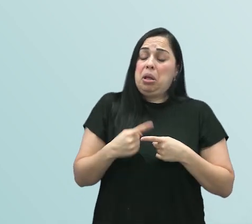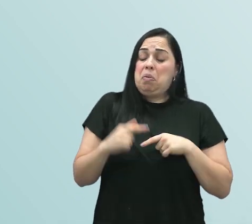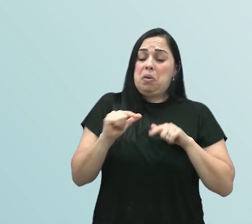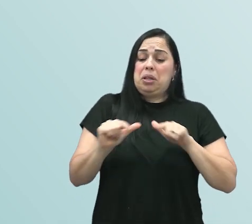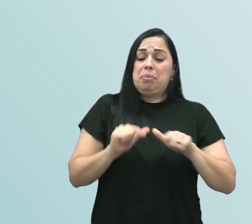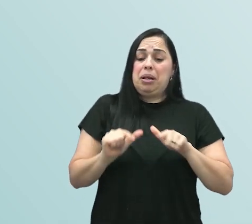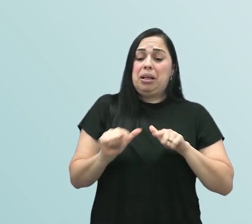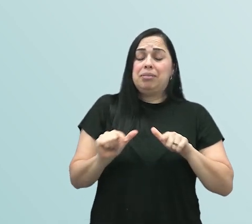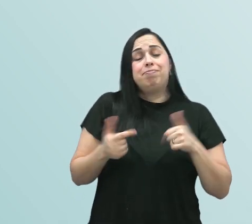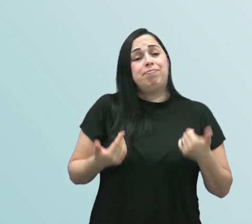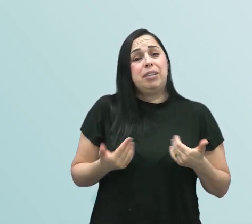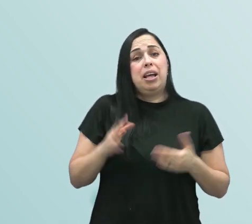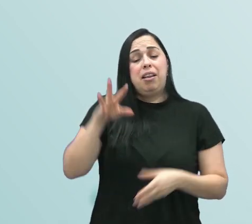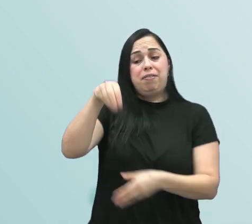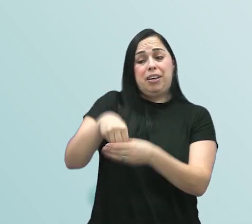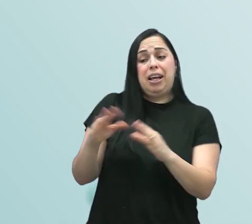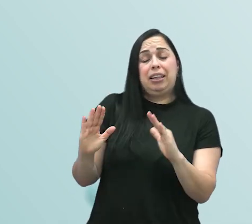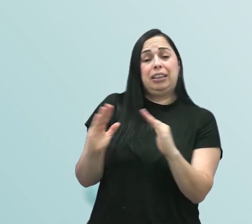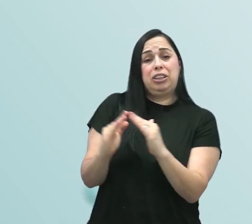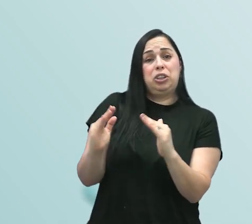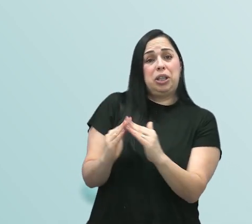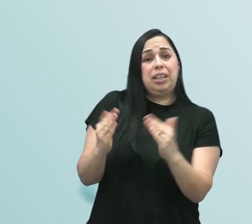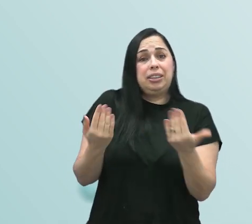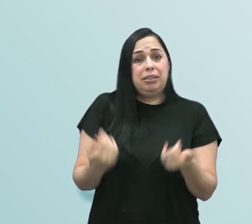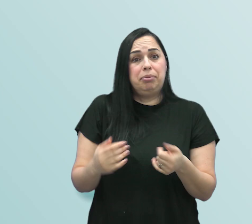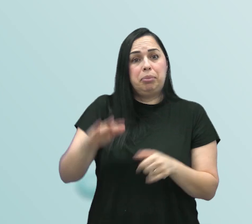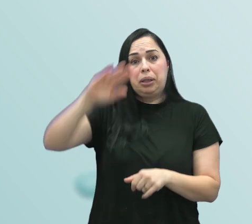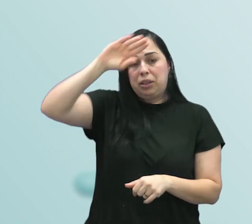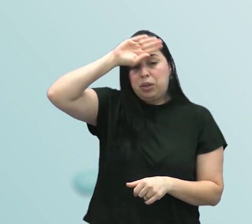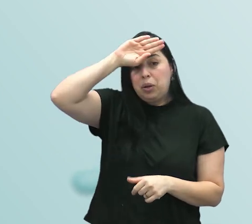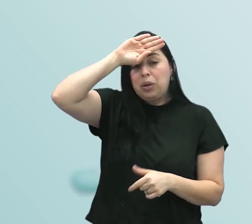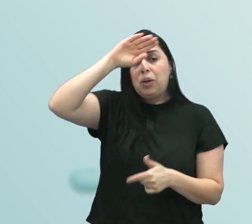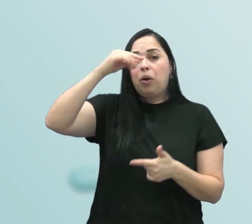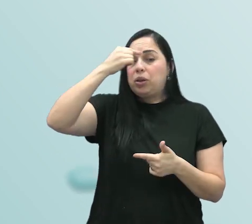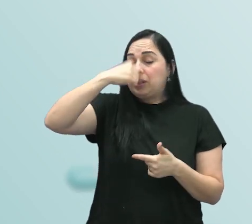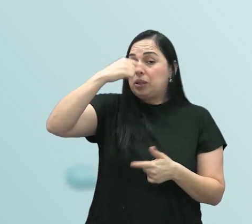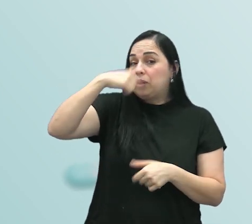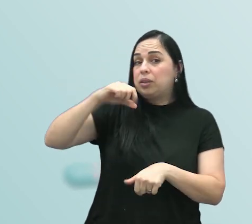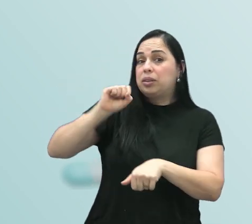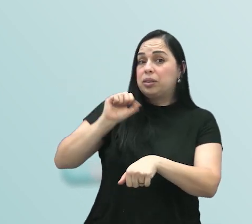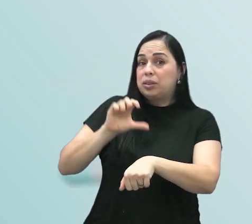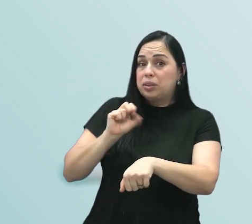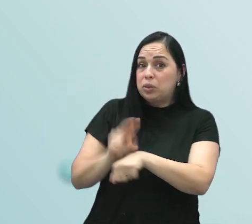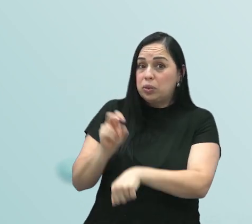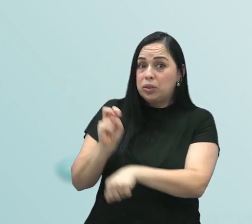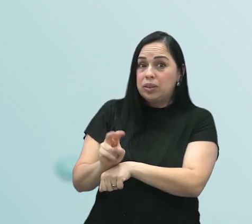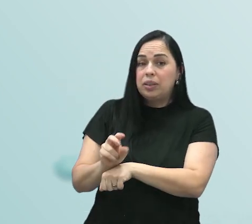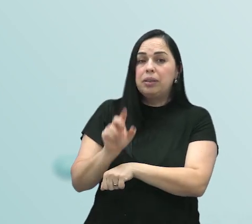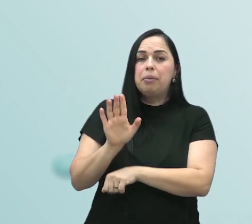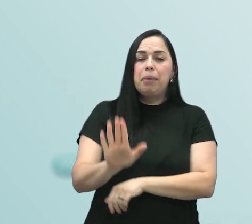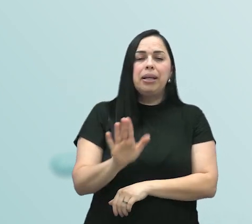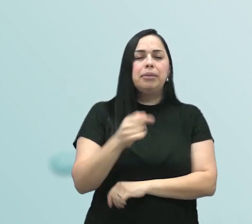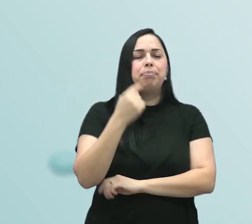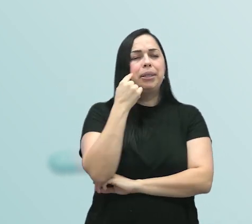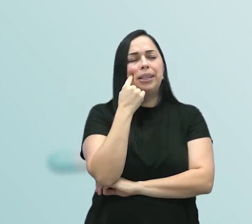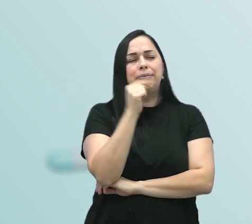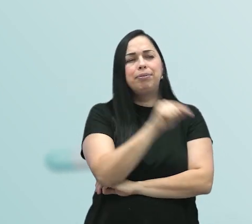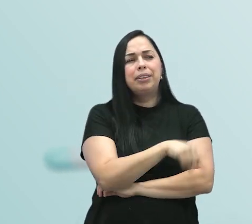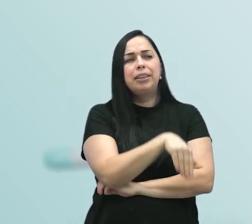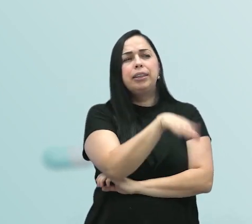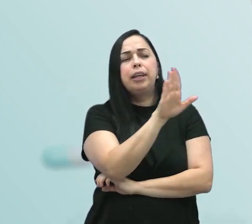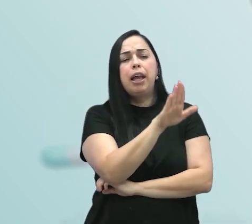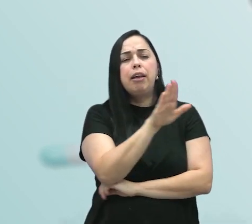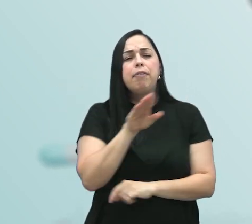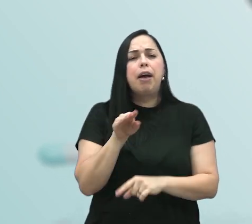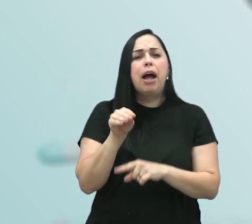estou trabalhando e o meu filho precisa ficar em casa enquanto se recupera da febre ou de alguma infecção. Pense antes da crise em com